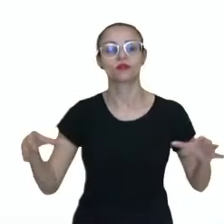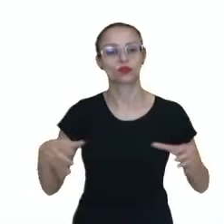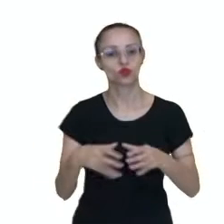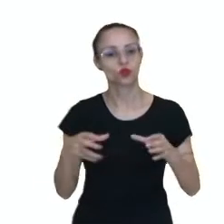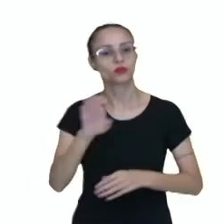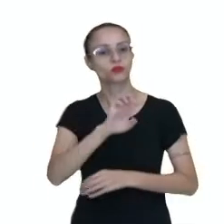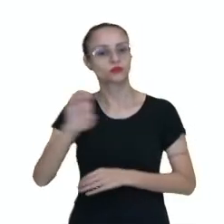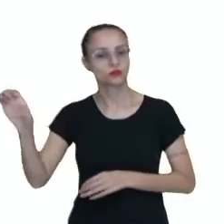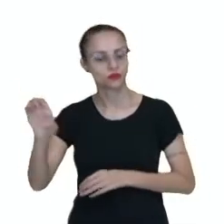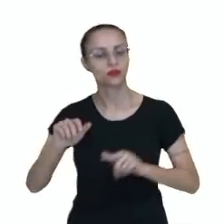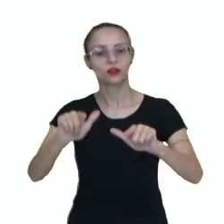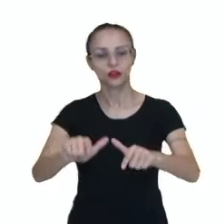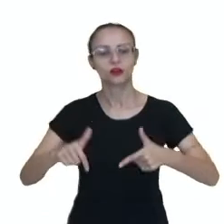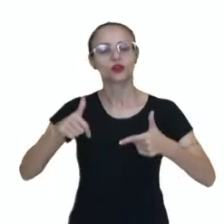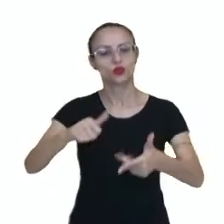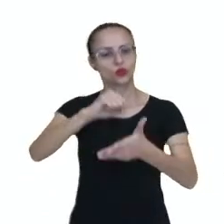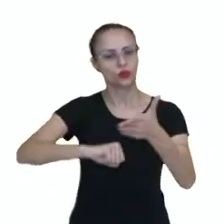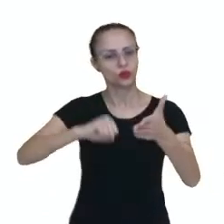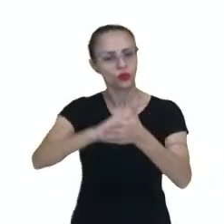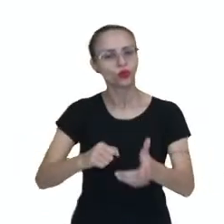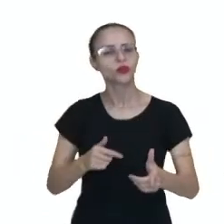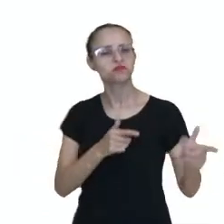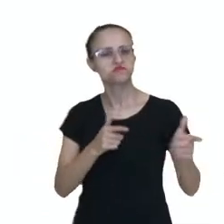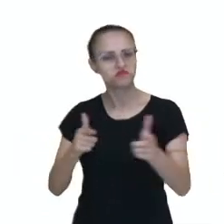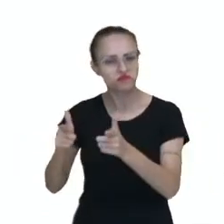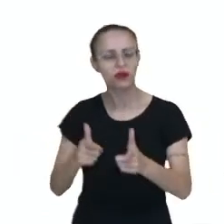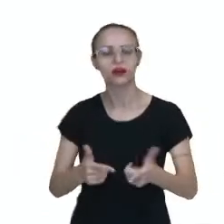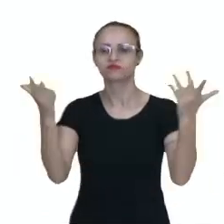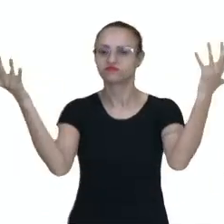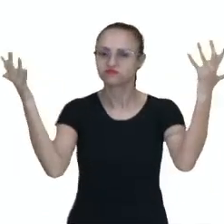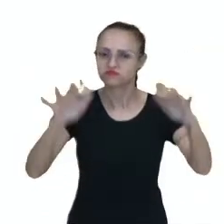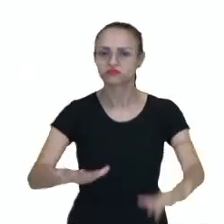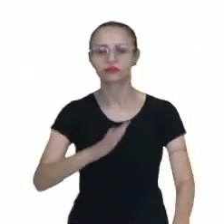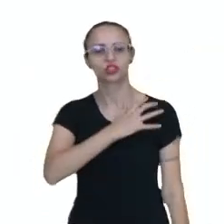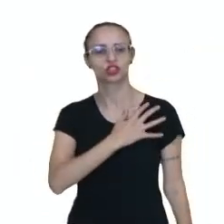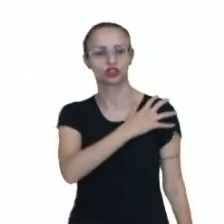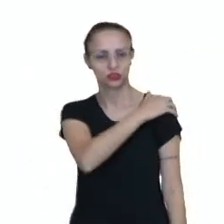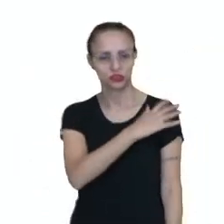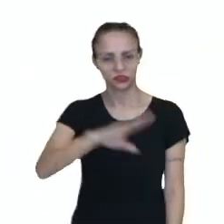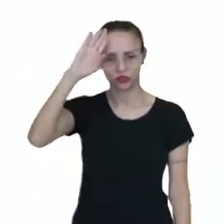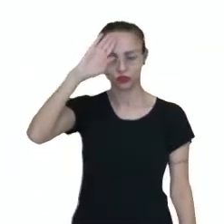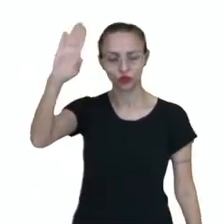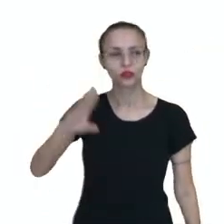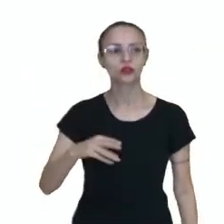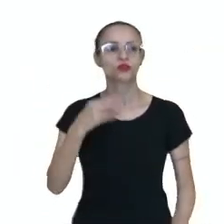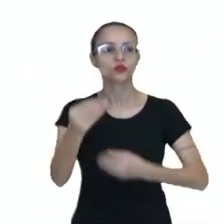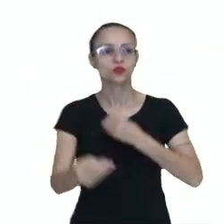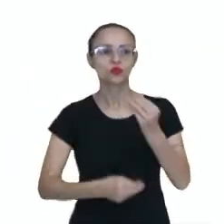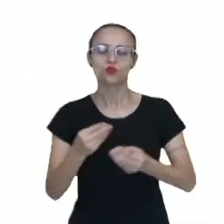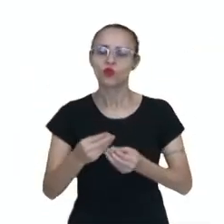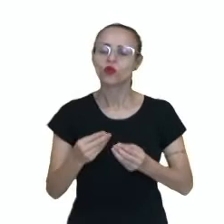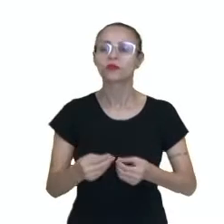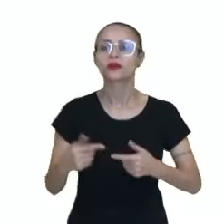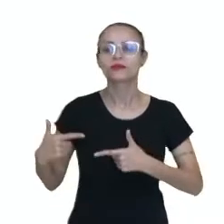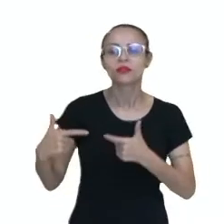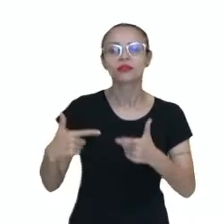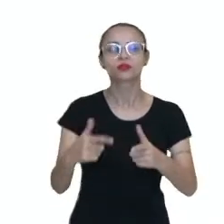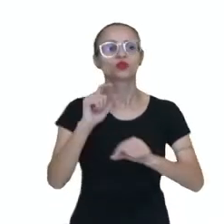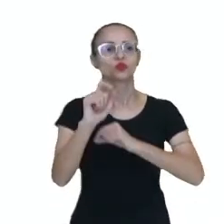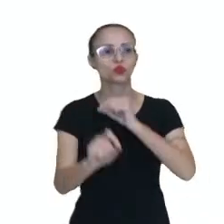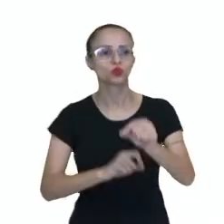esquerda aderiram à luta armada como meio para derrubar a ditadura. Para financiar suas ações e lutas, os guerrilheiros